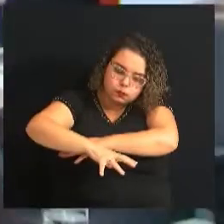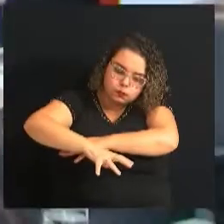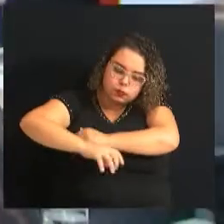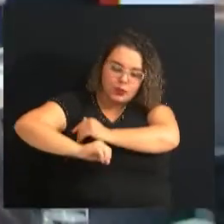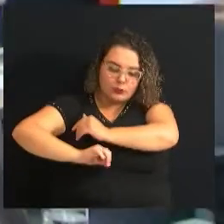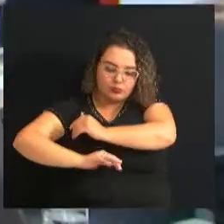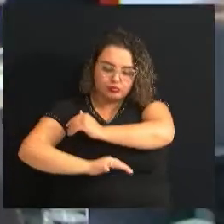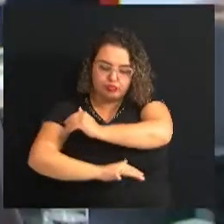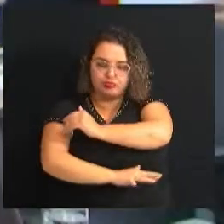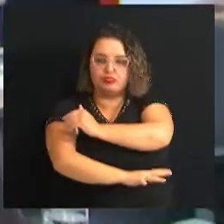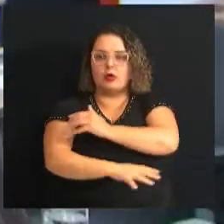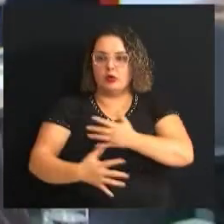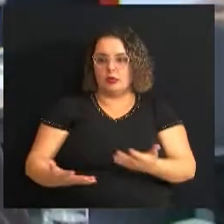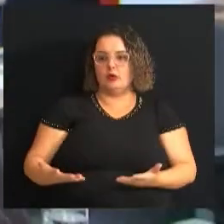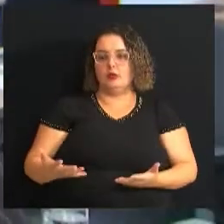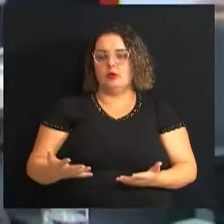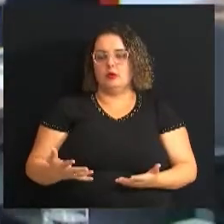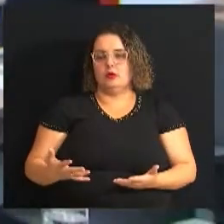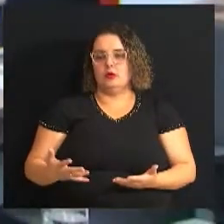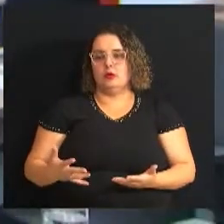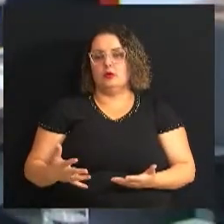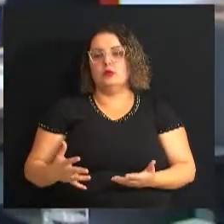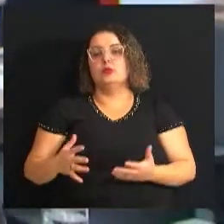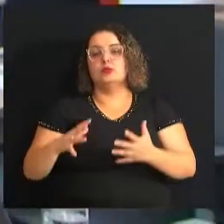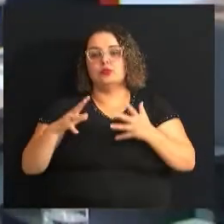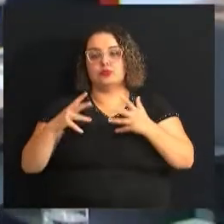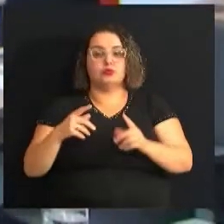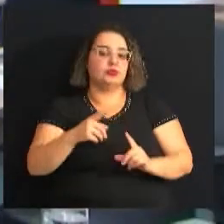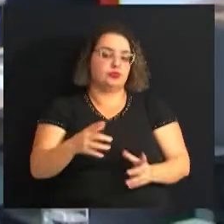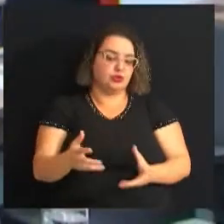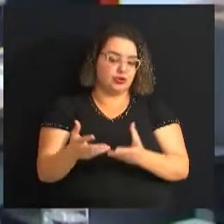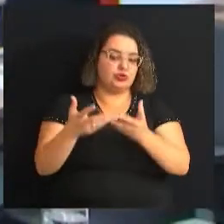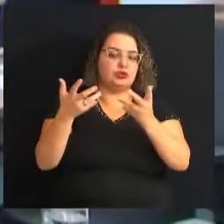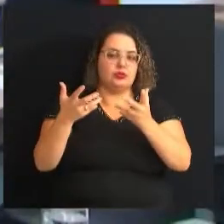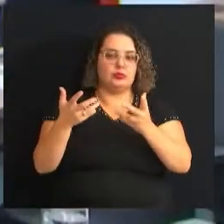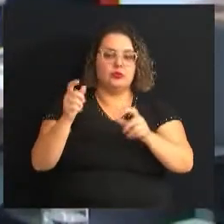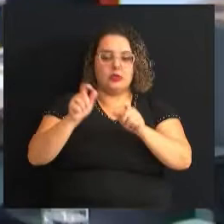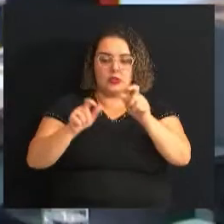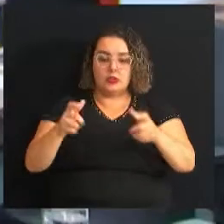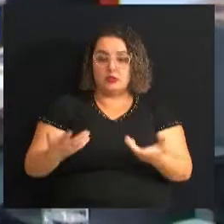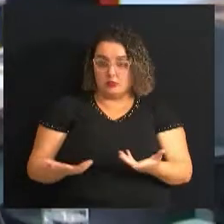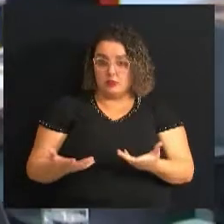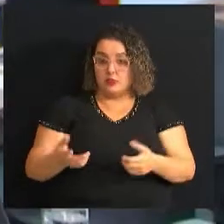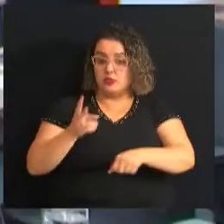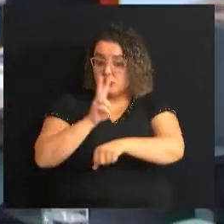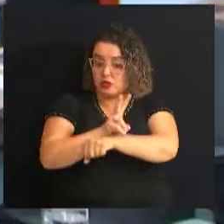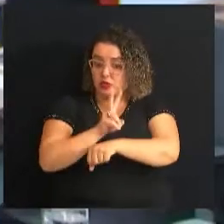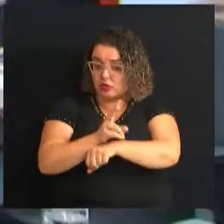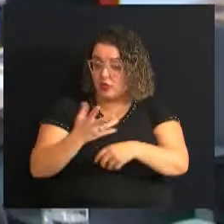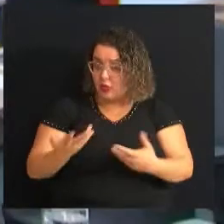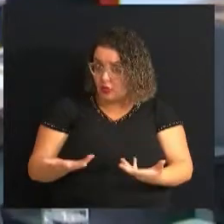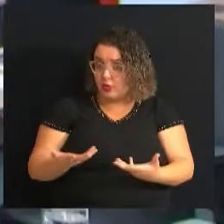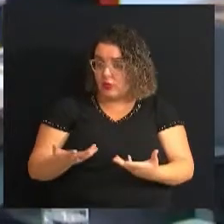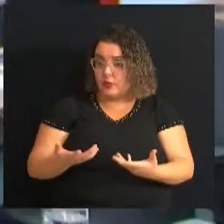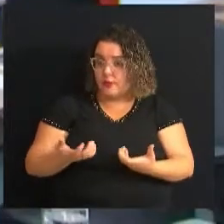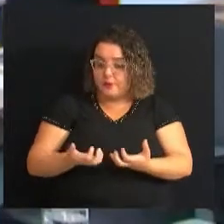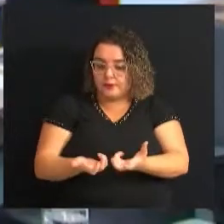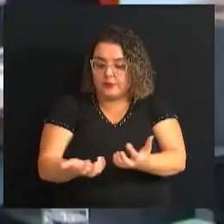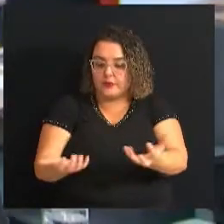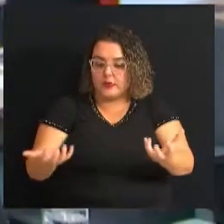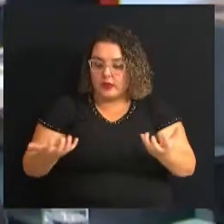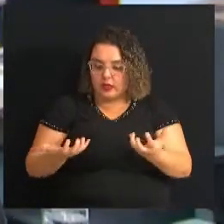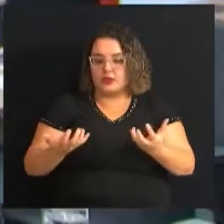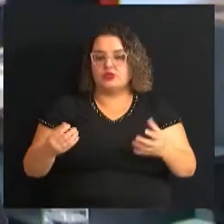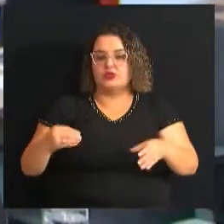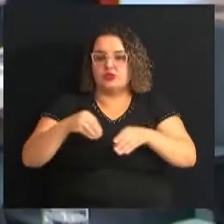rapidamente, do estímulo, né, que as pessoas preservem jardins em suas casas, para